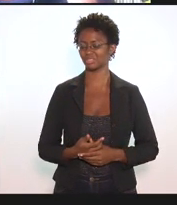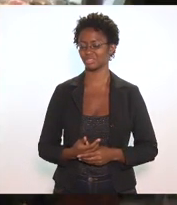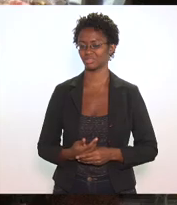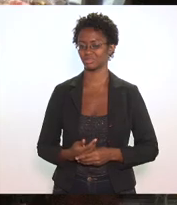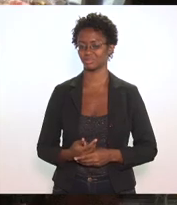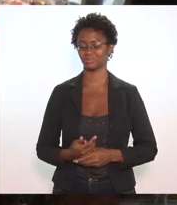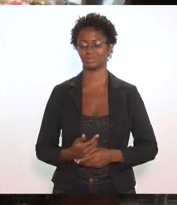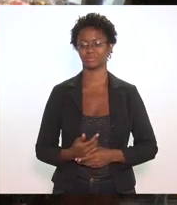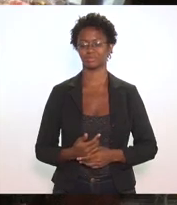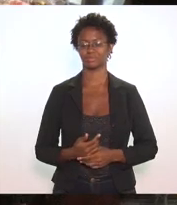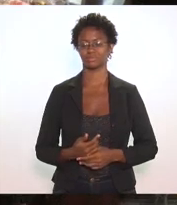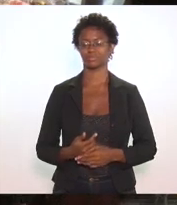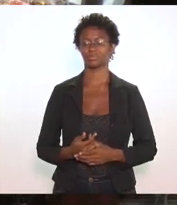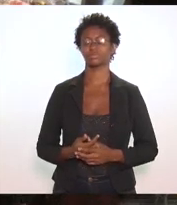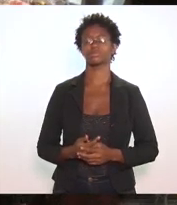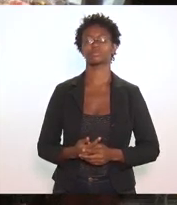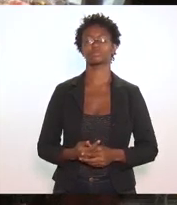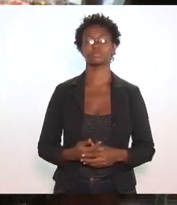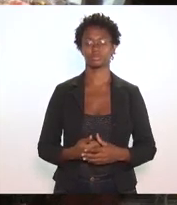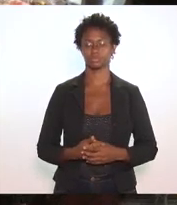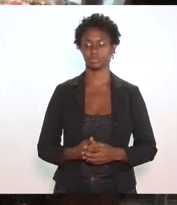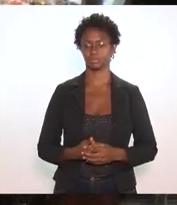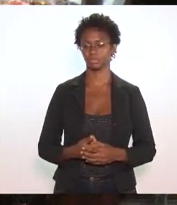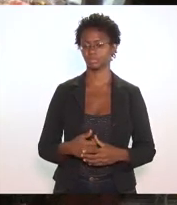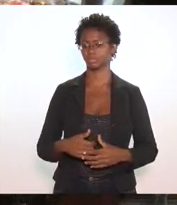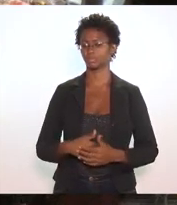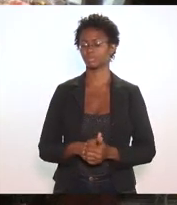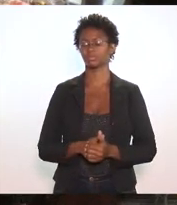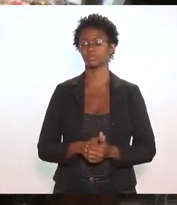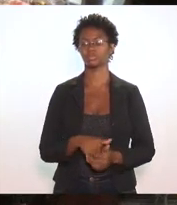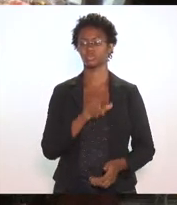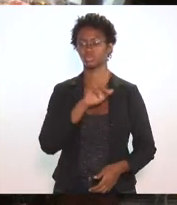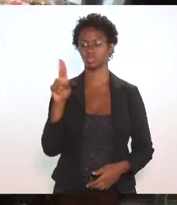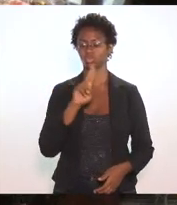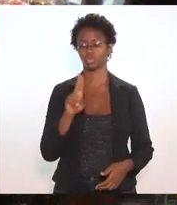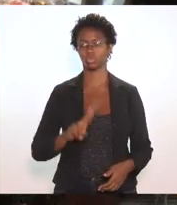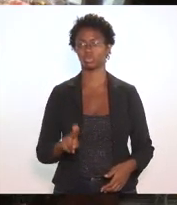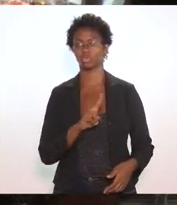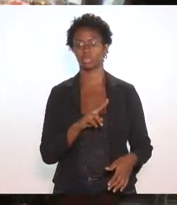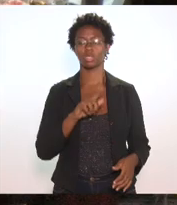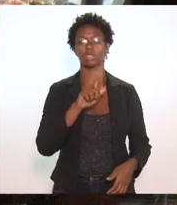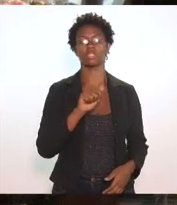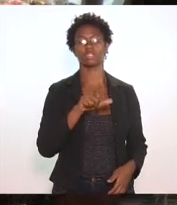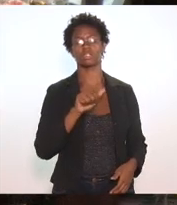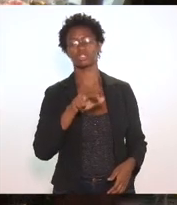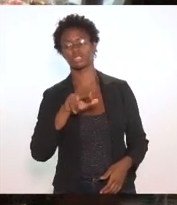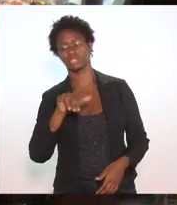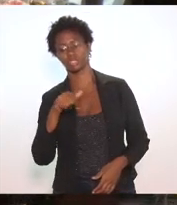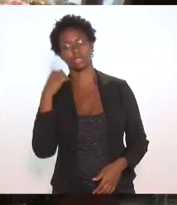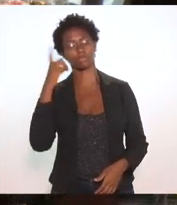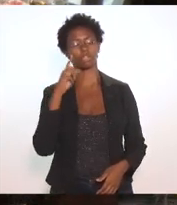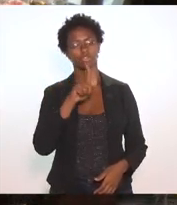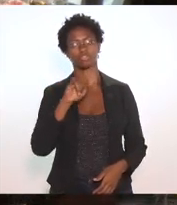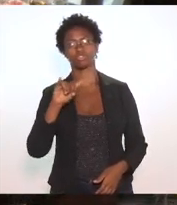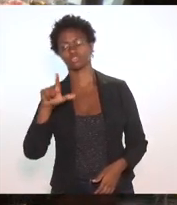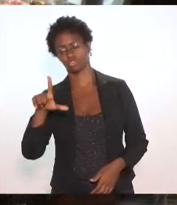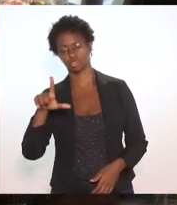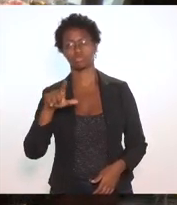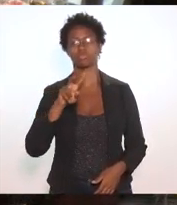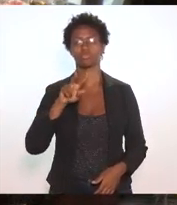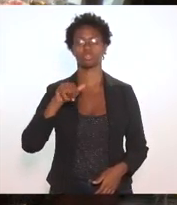Das galerias do plenário Barbosa Lima Sobrinho, no Palácio Tiradentes, com os respectivos nomes. Galeria, deputado Gil Viana, galeria, deputado João